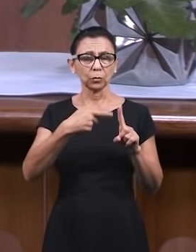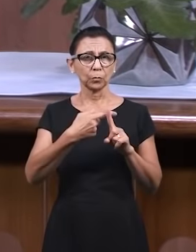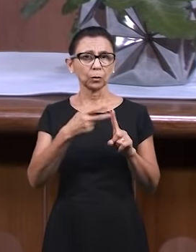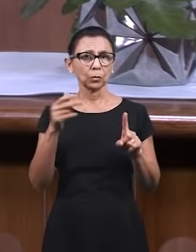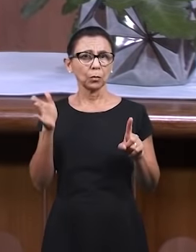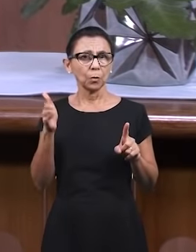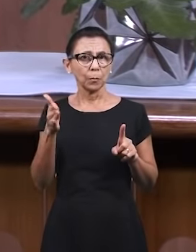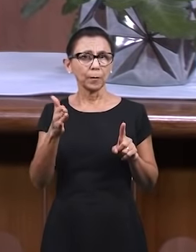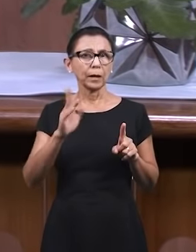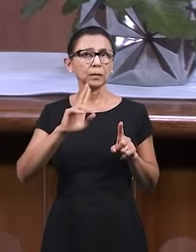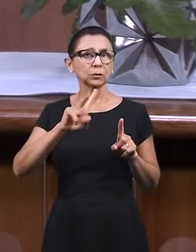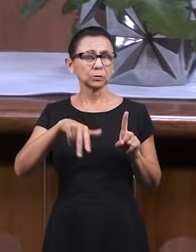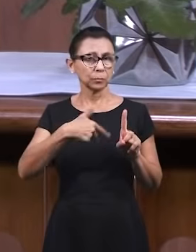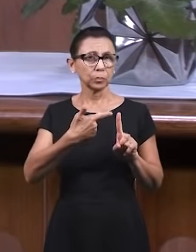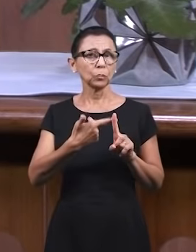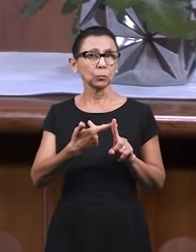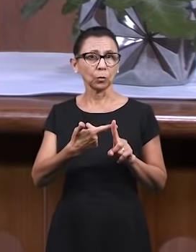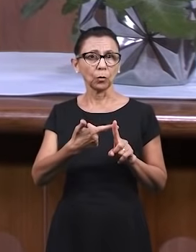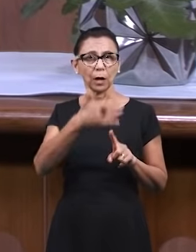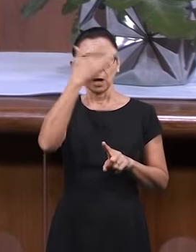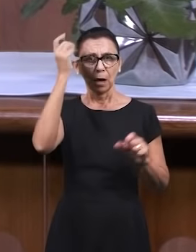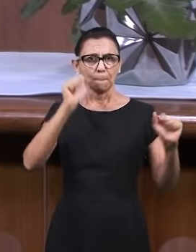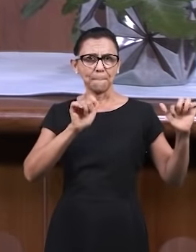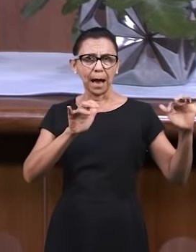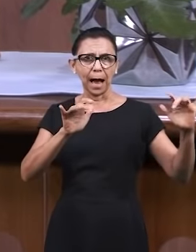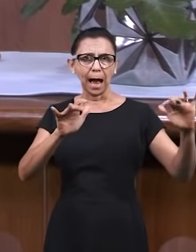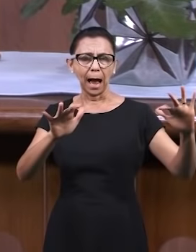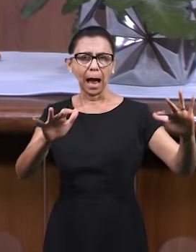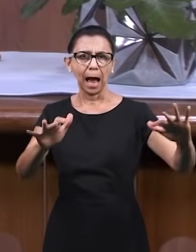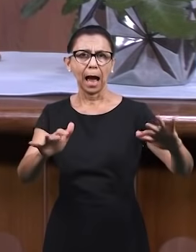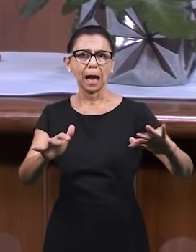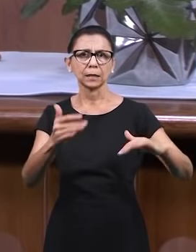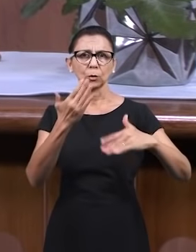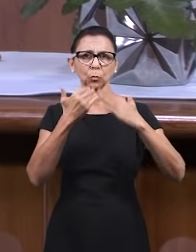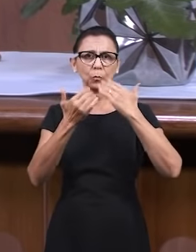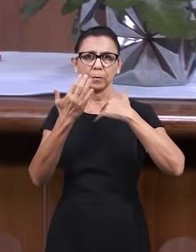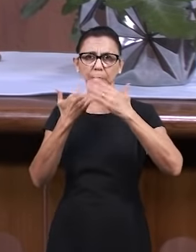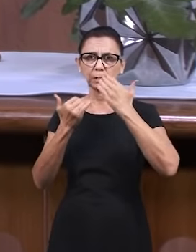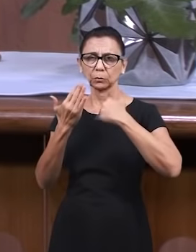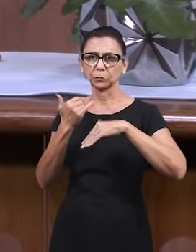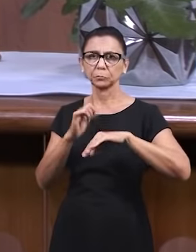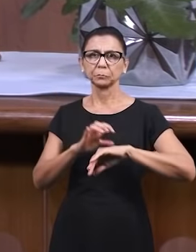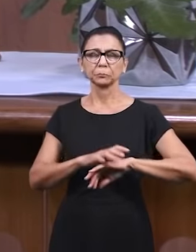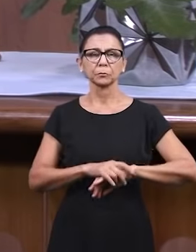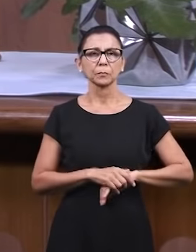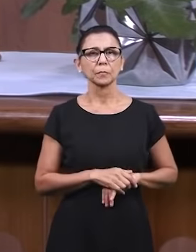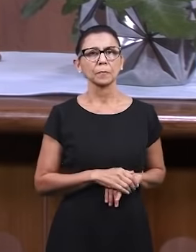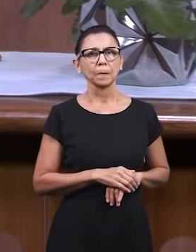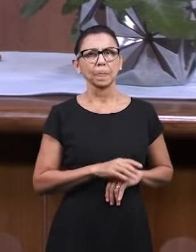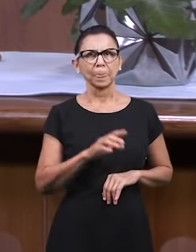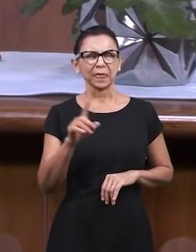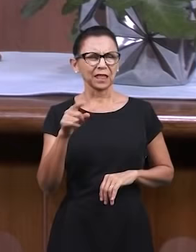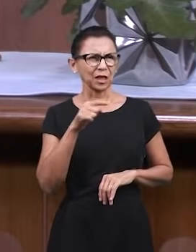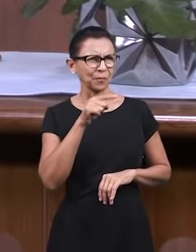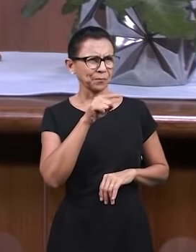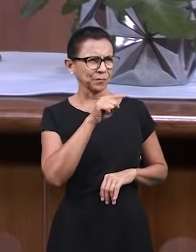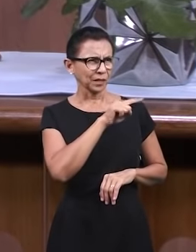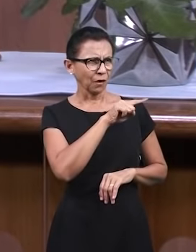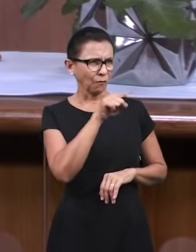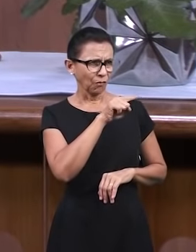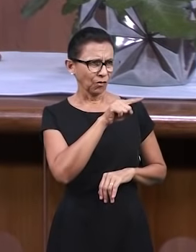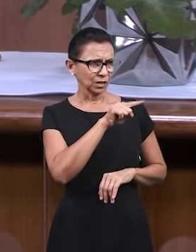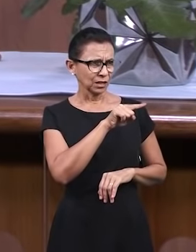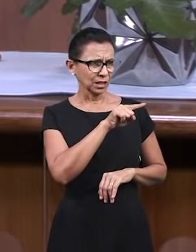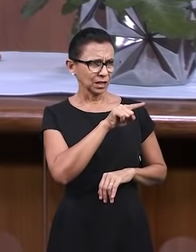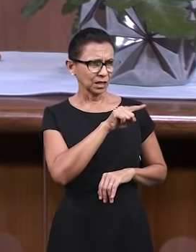aquilo e alimentou uma multidão, aqueles quase 5 mil pessoas que estavam ali. Pô, vocês não vieram aqui por causa desses sinais,